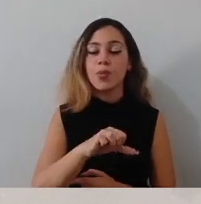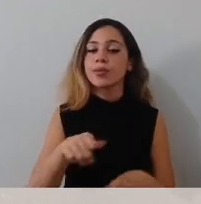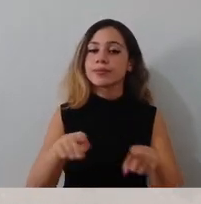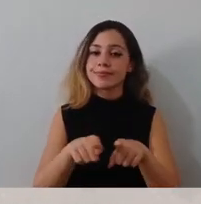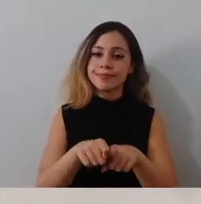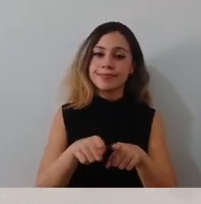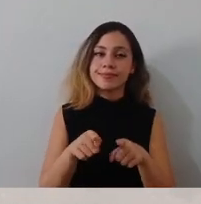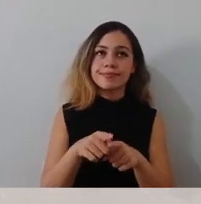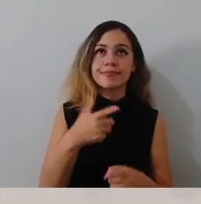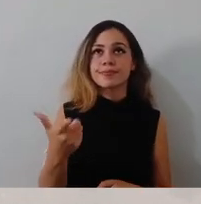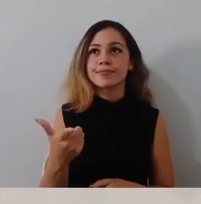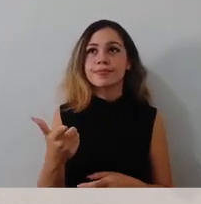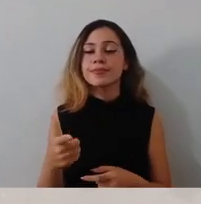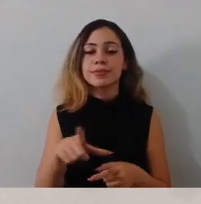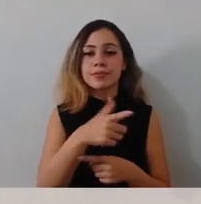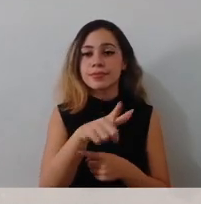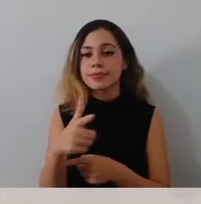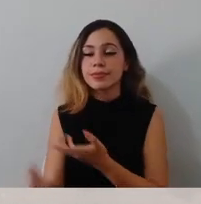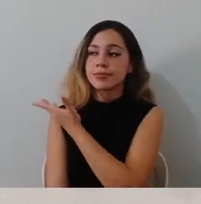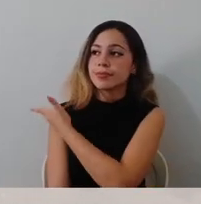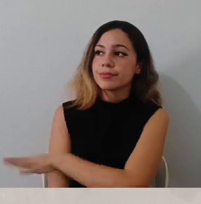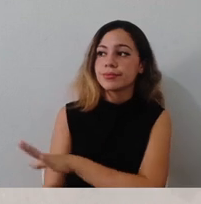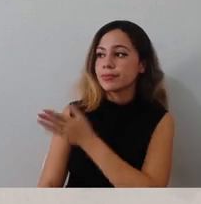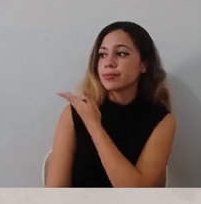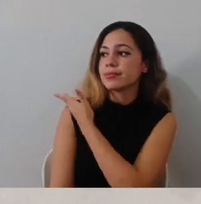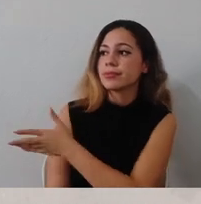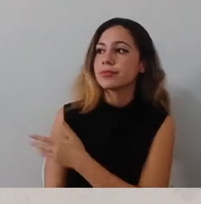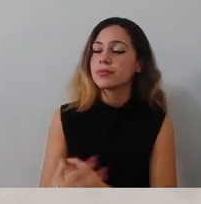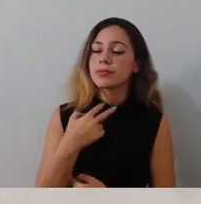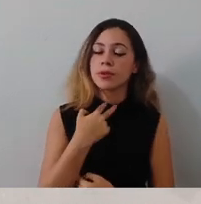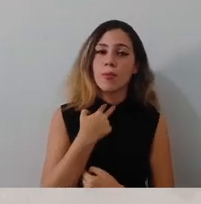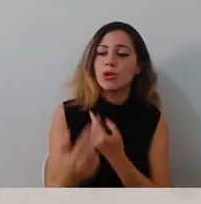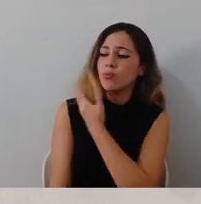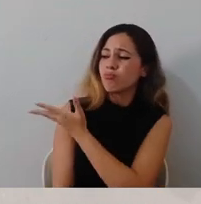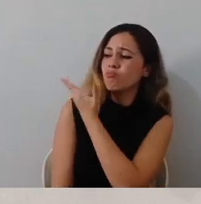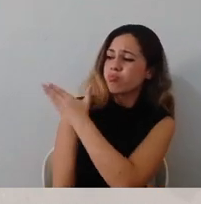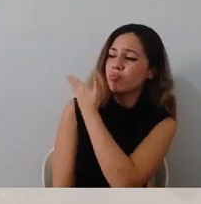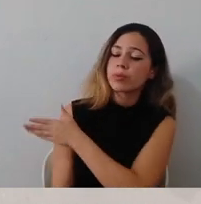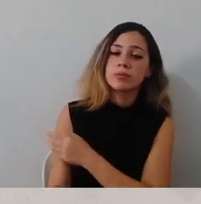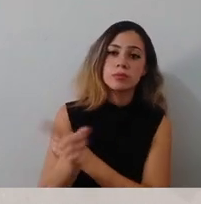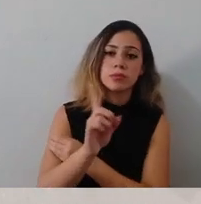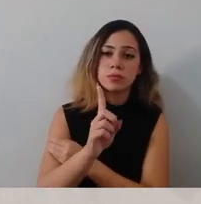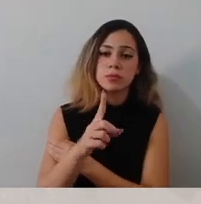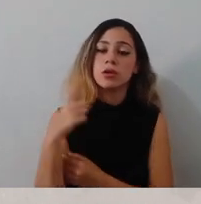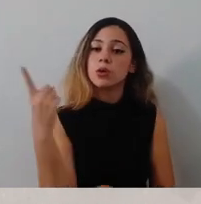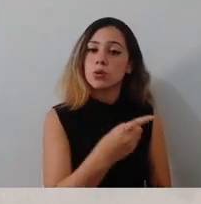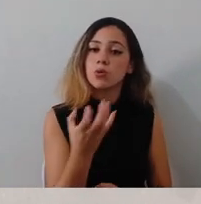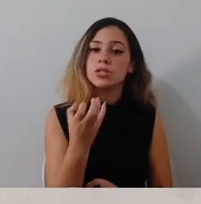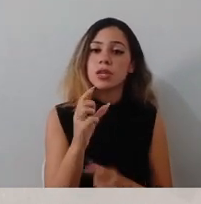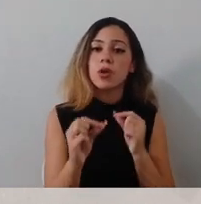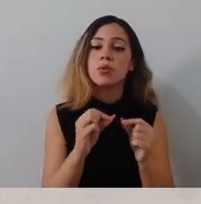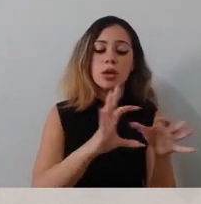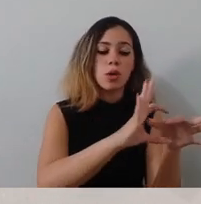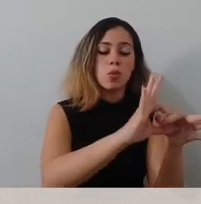intolerância religiosa, o preconceito, o capacitismo, a exclusão. E nós não queremos excluir, nós queremos unir. Por